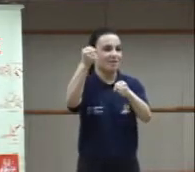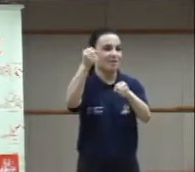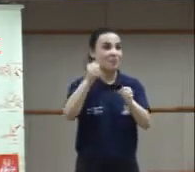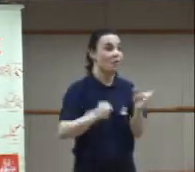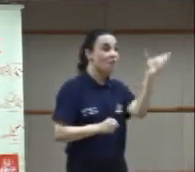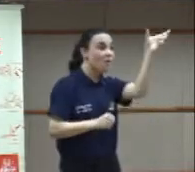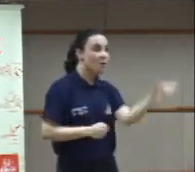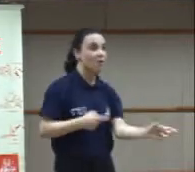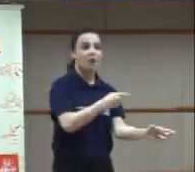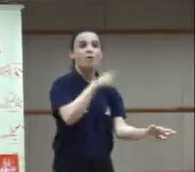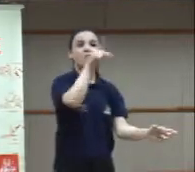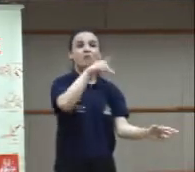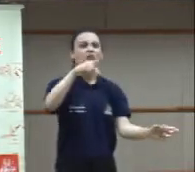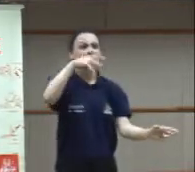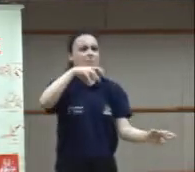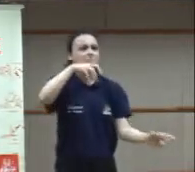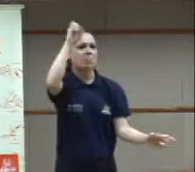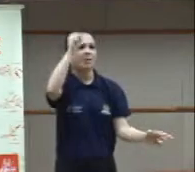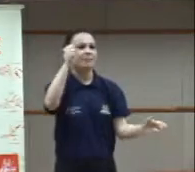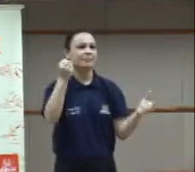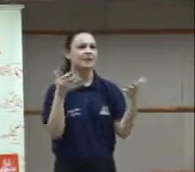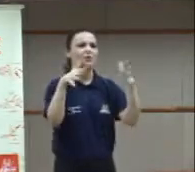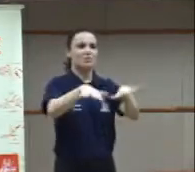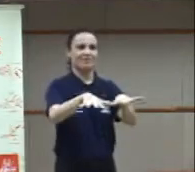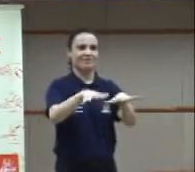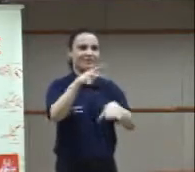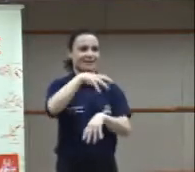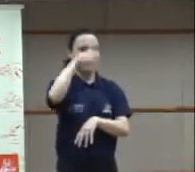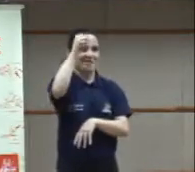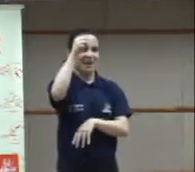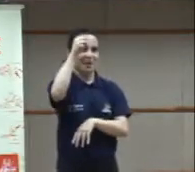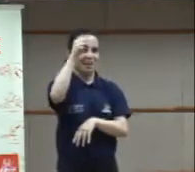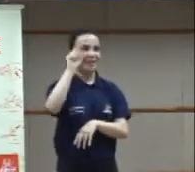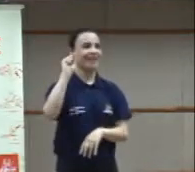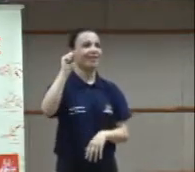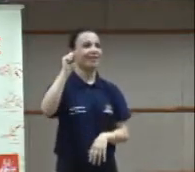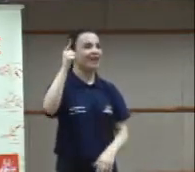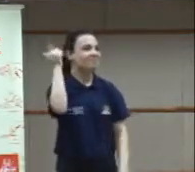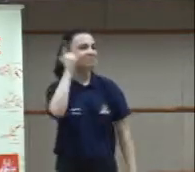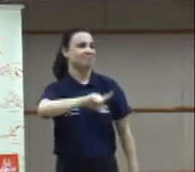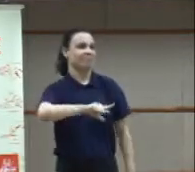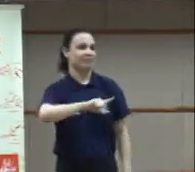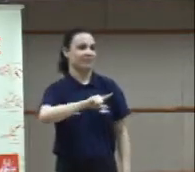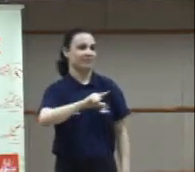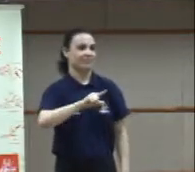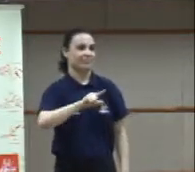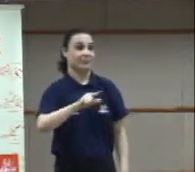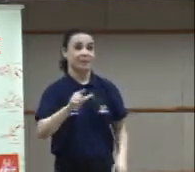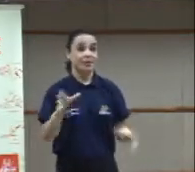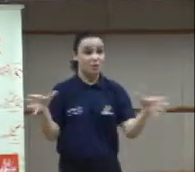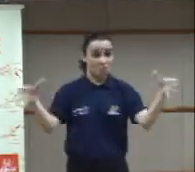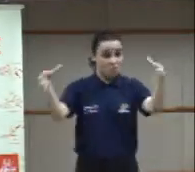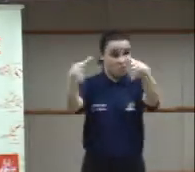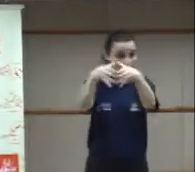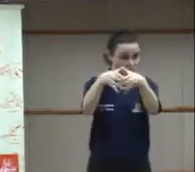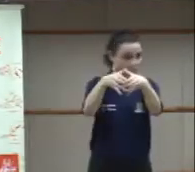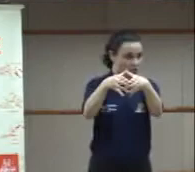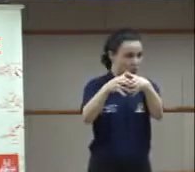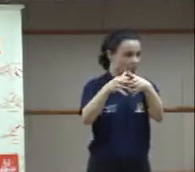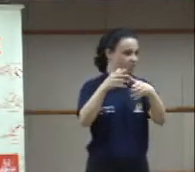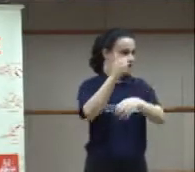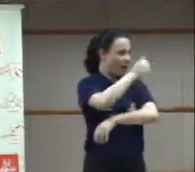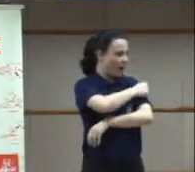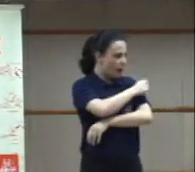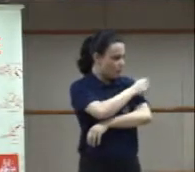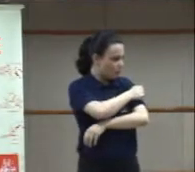do Semestre. Então, os alunos com necessidades educacionais especiais